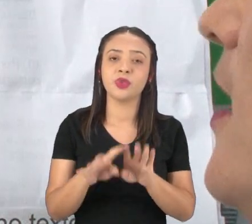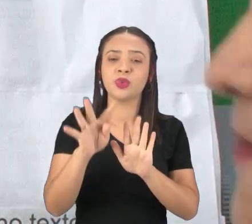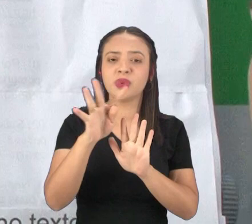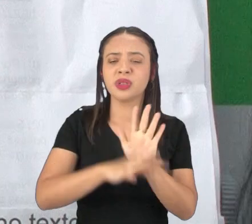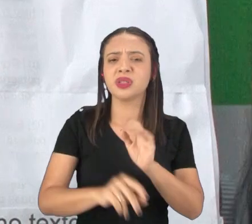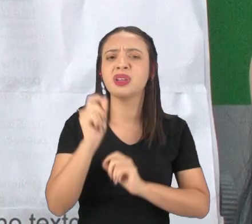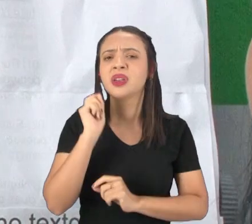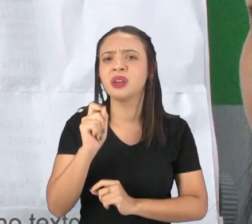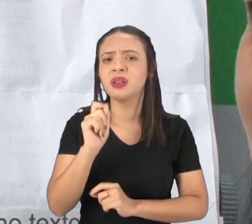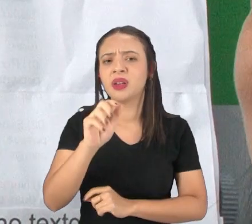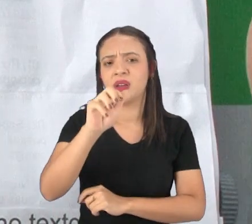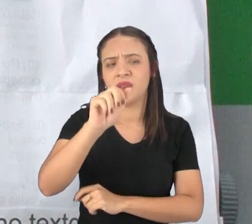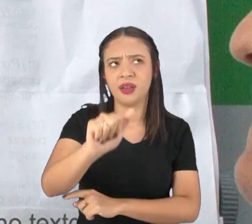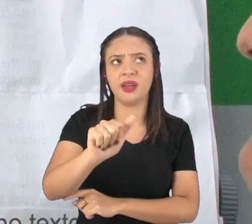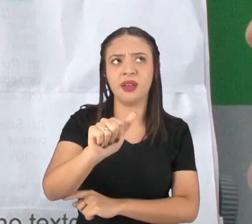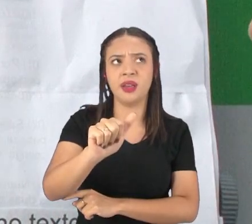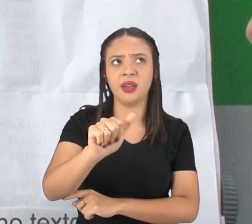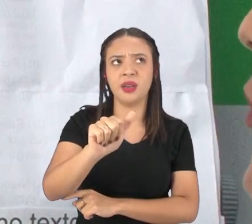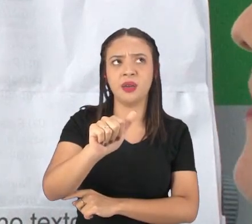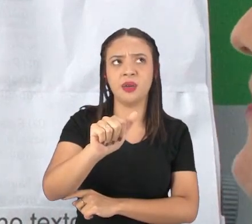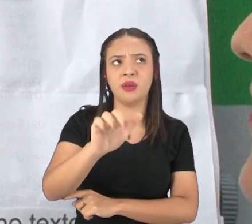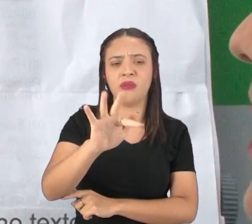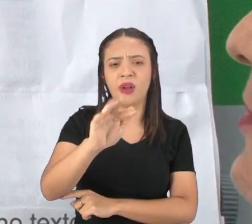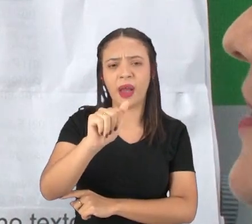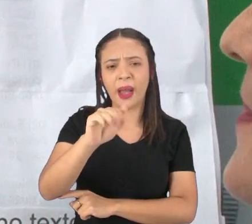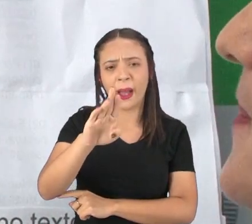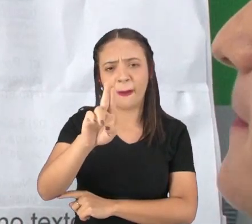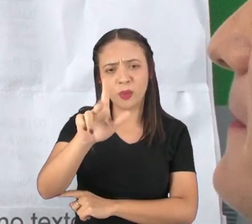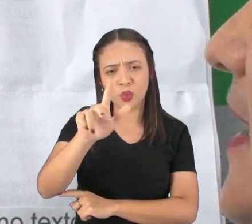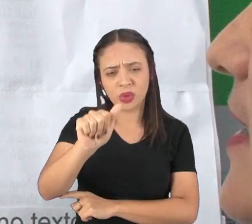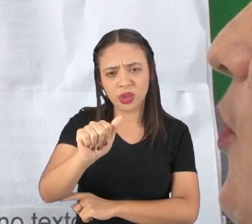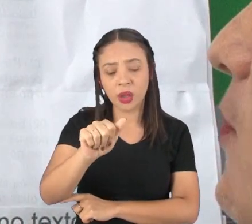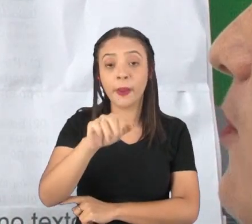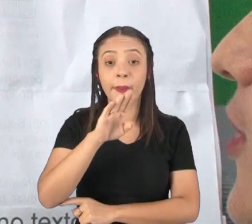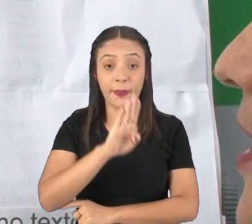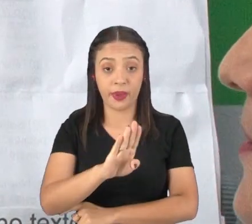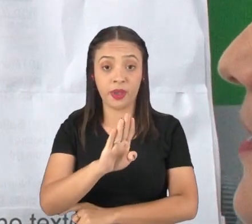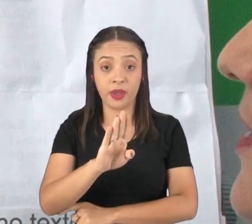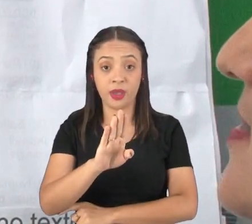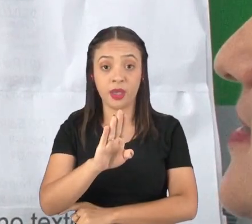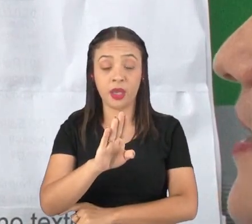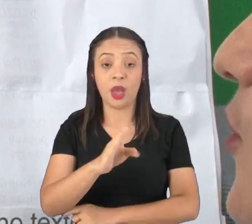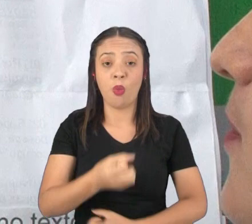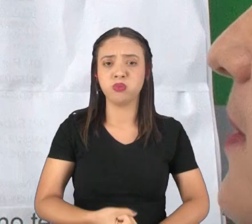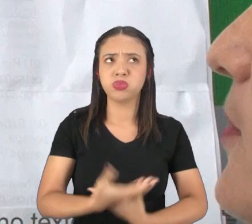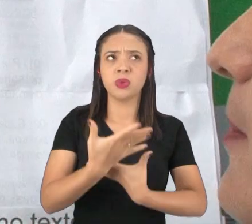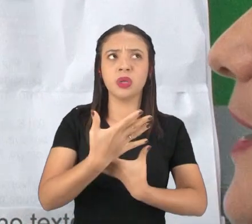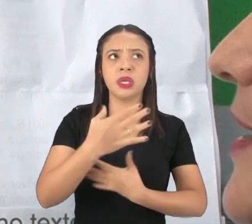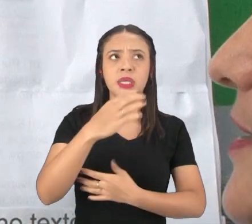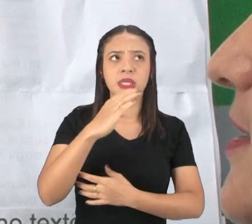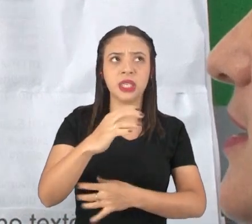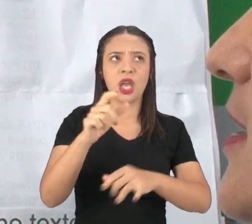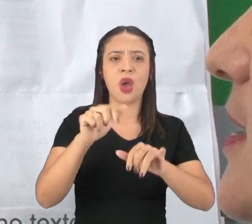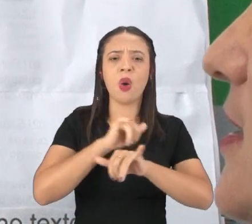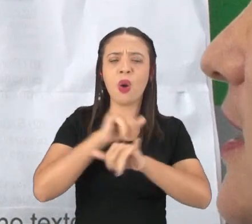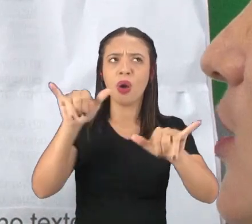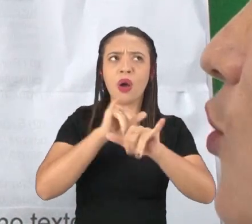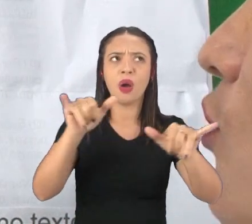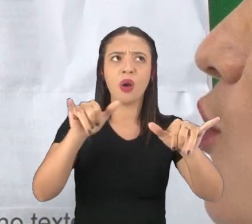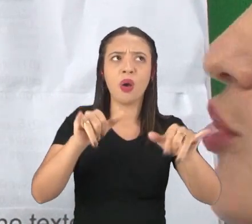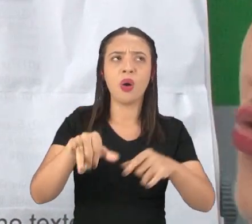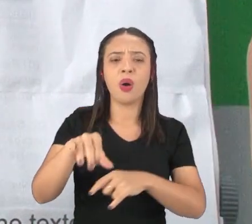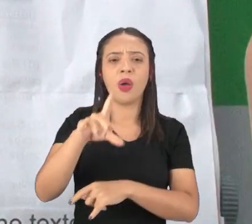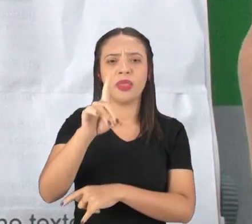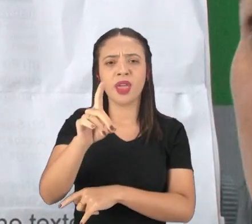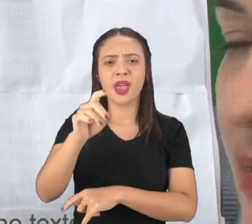texto? Questão 2. Uma fábula. B, um poema. C, uma propaganda.